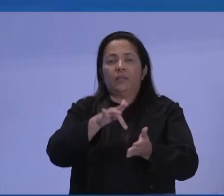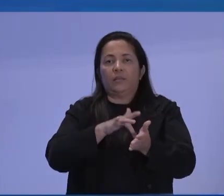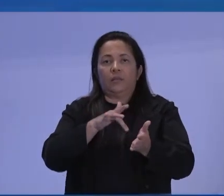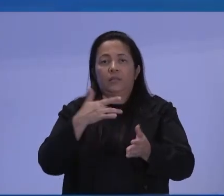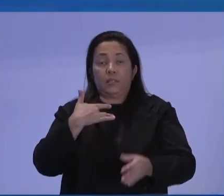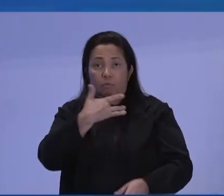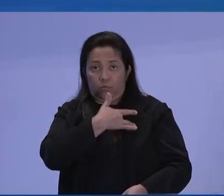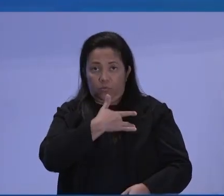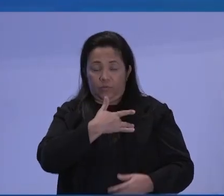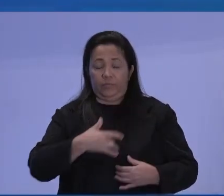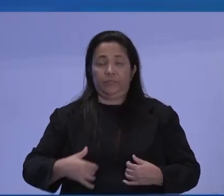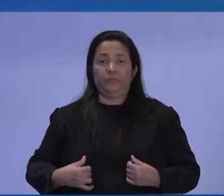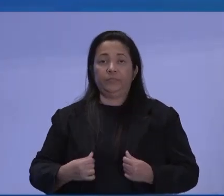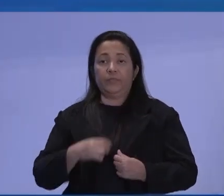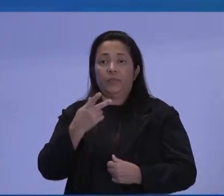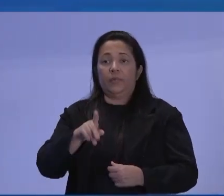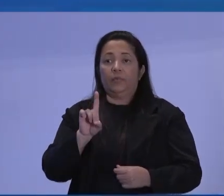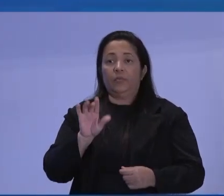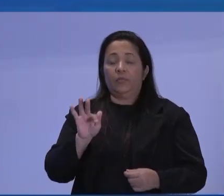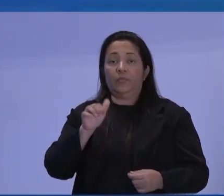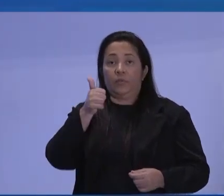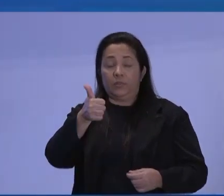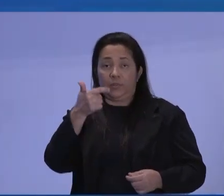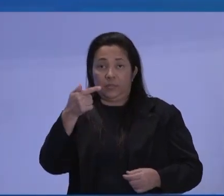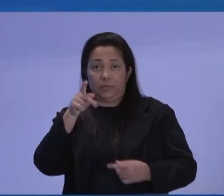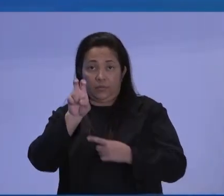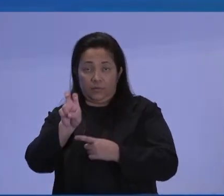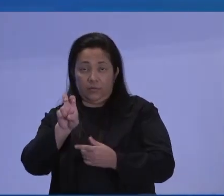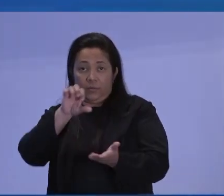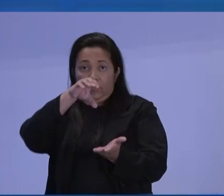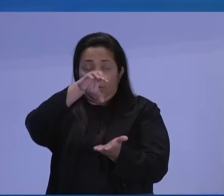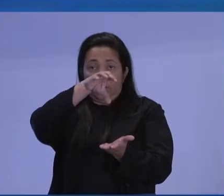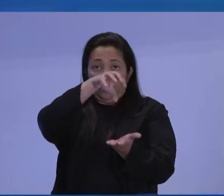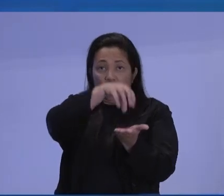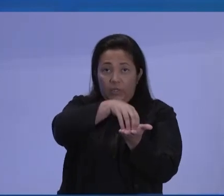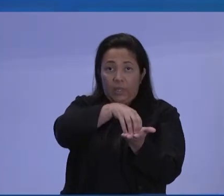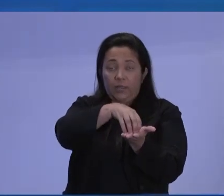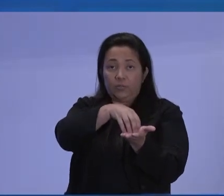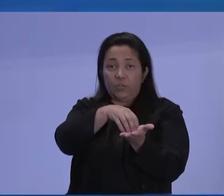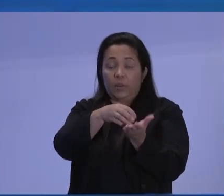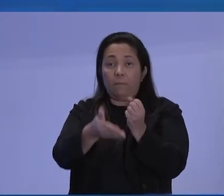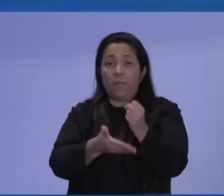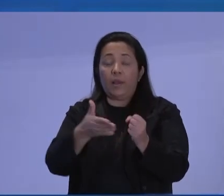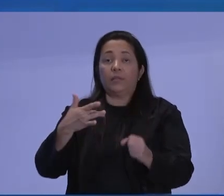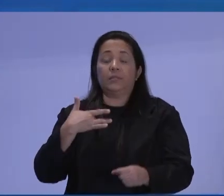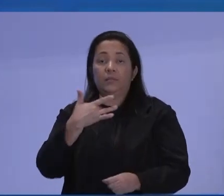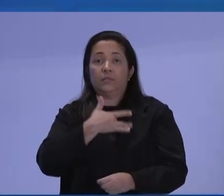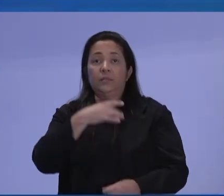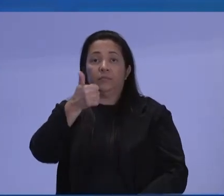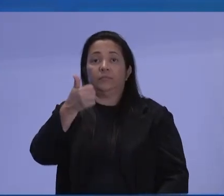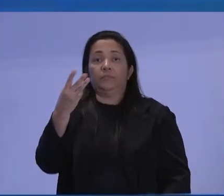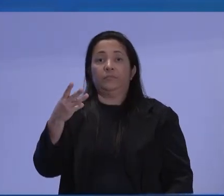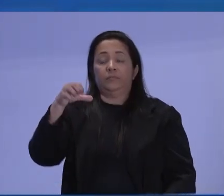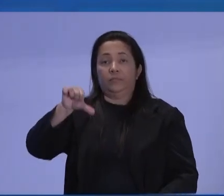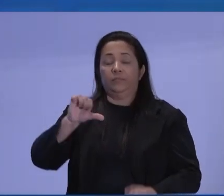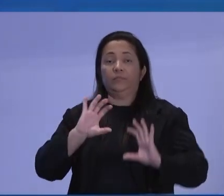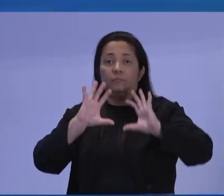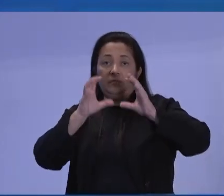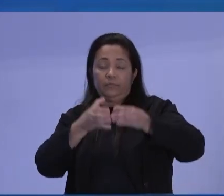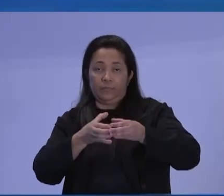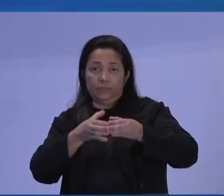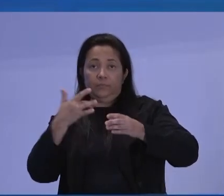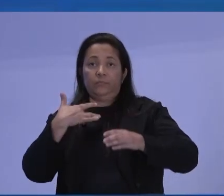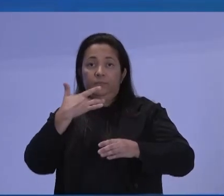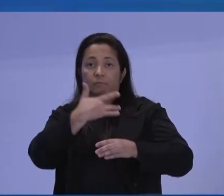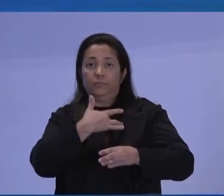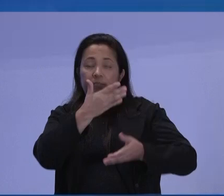nós temos 175 unidades básicas de saúde, com 639 equipes de saúde da